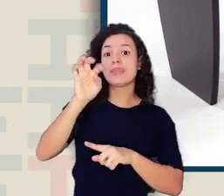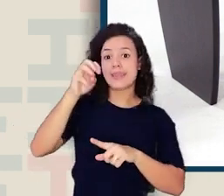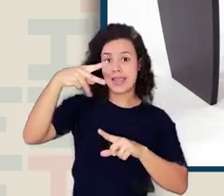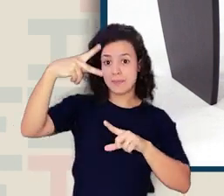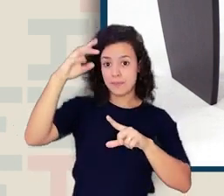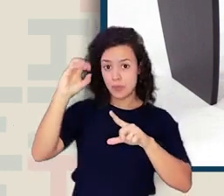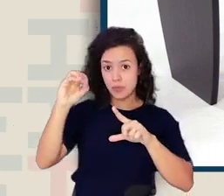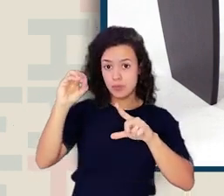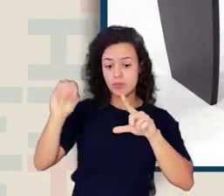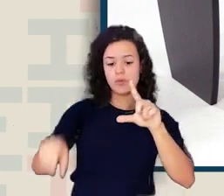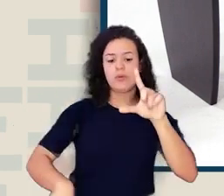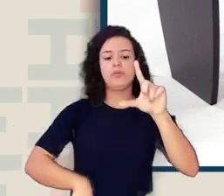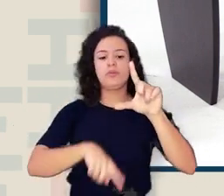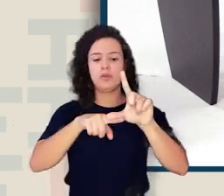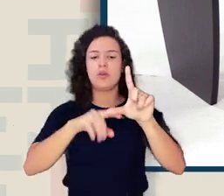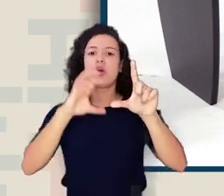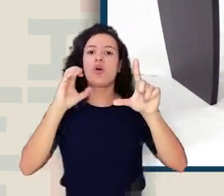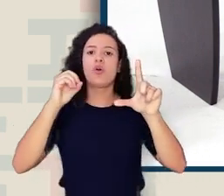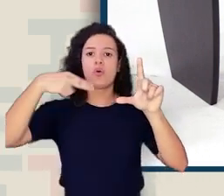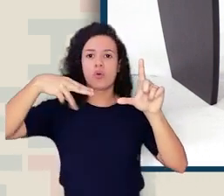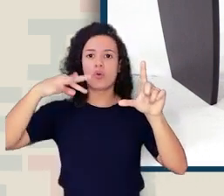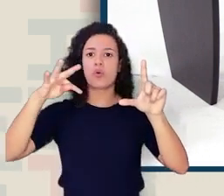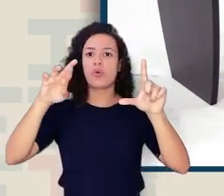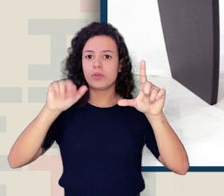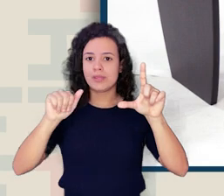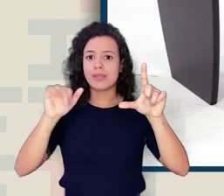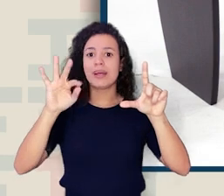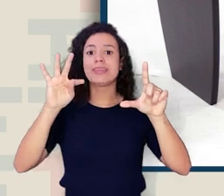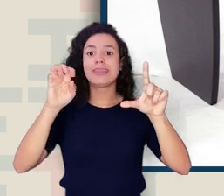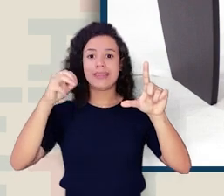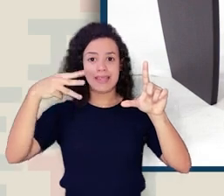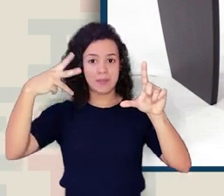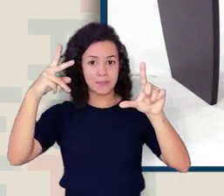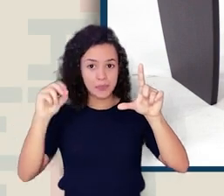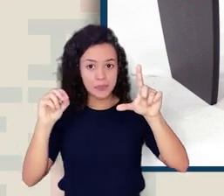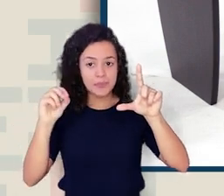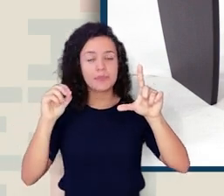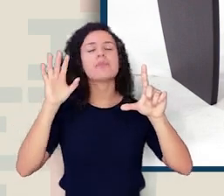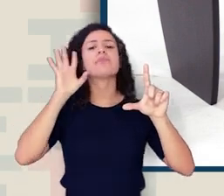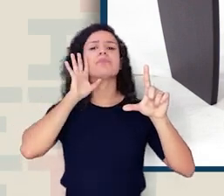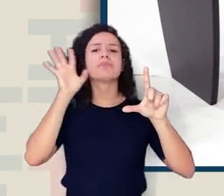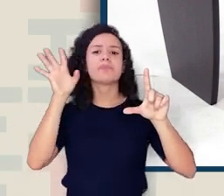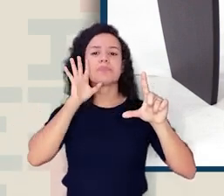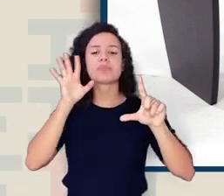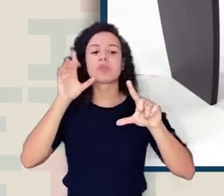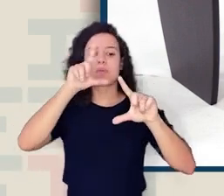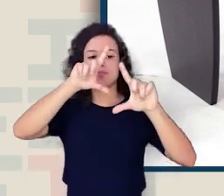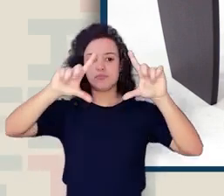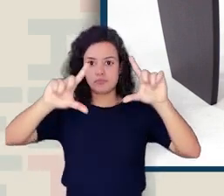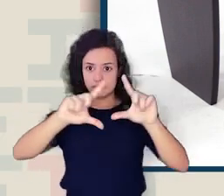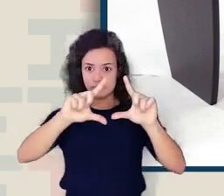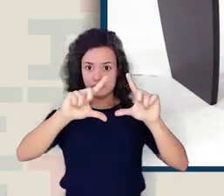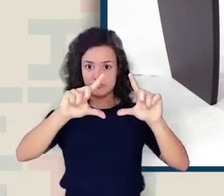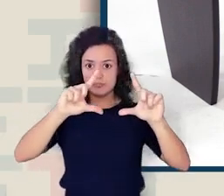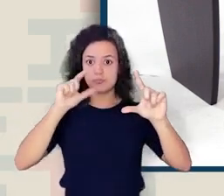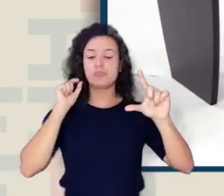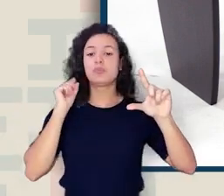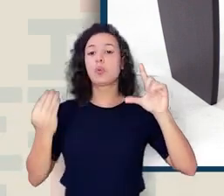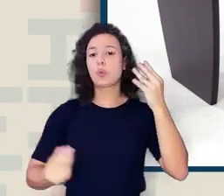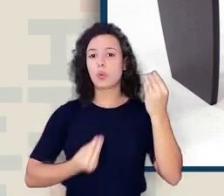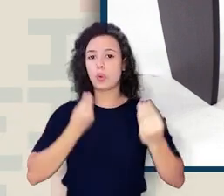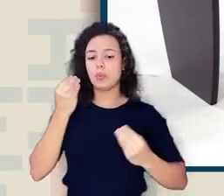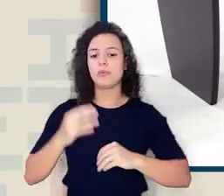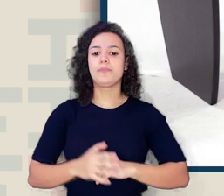uma outra embaixo no seu contratempo. Então, vamos pensar no ferro de maracatu da seguinte